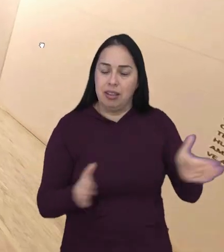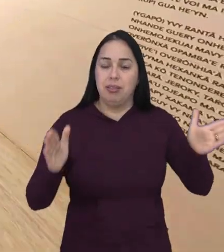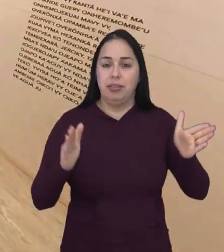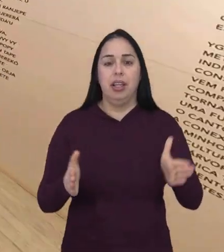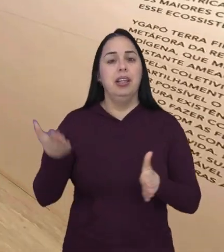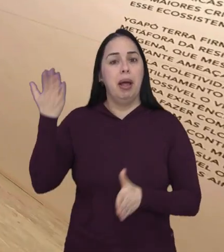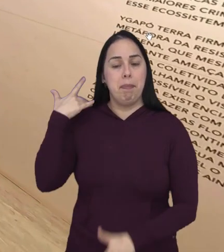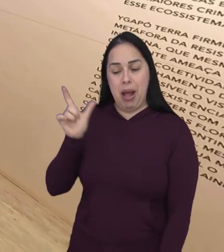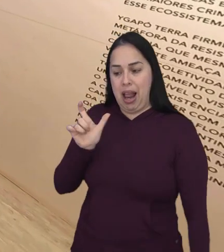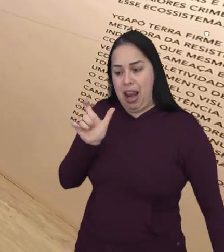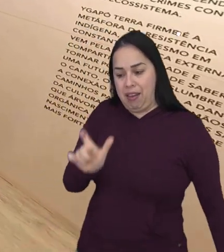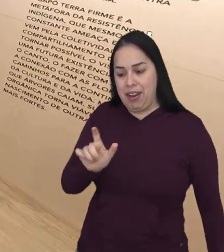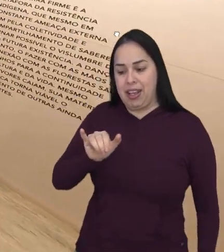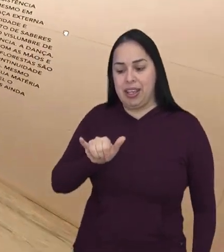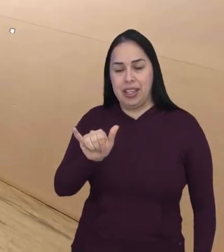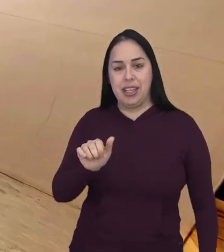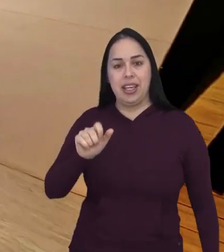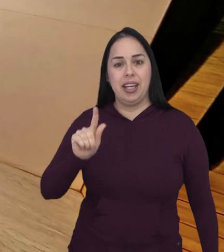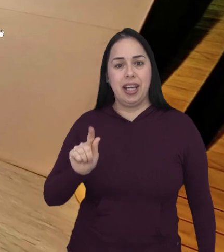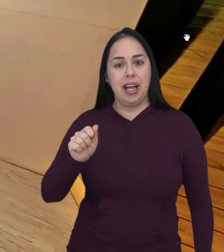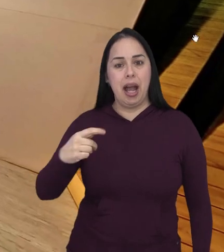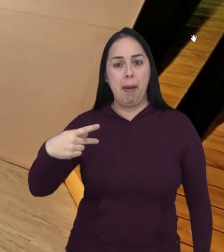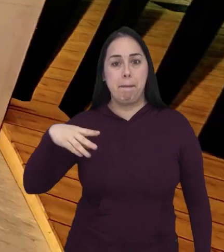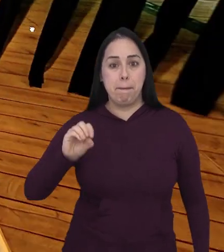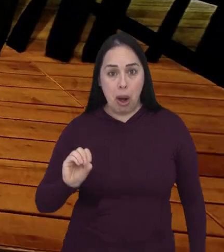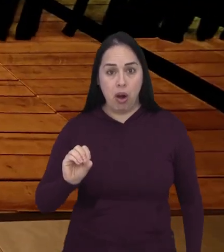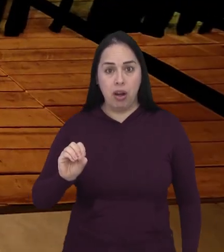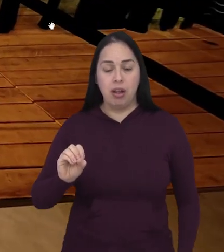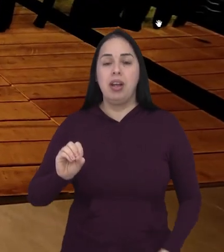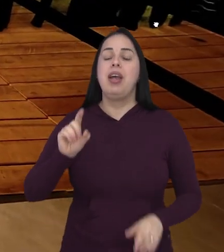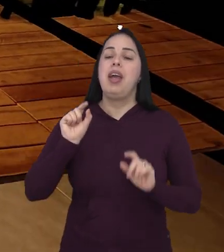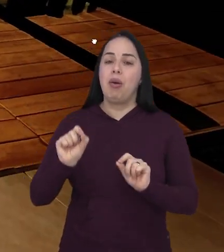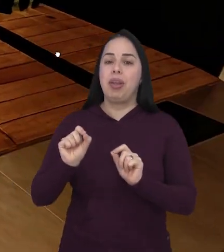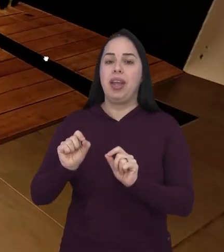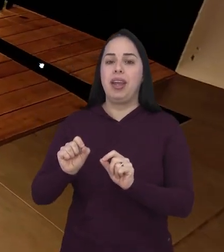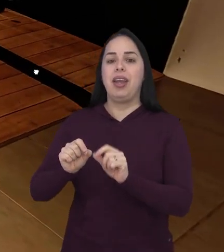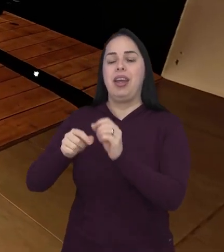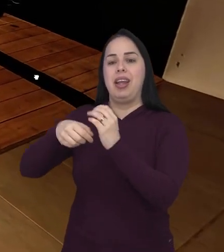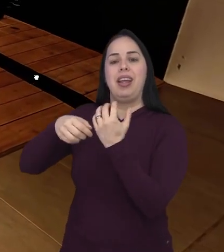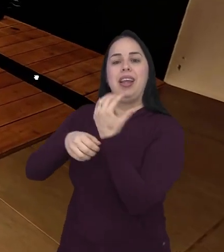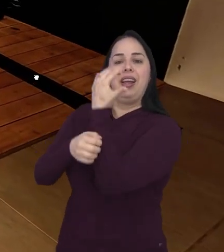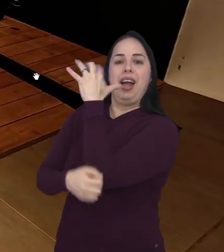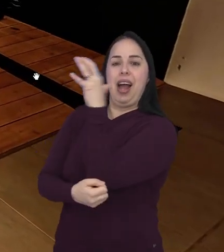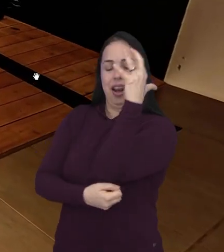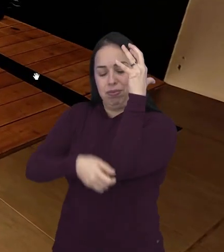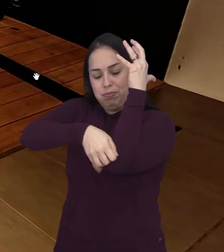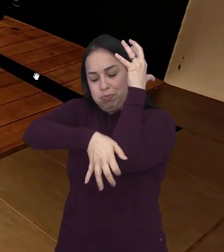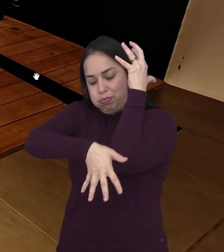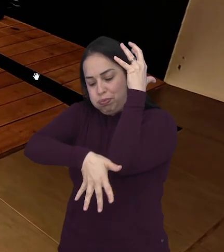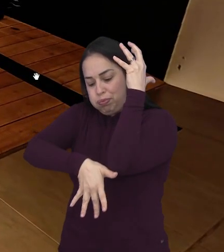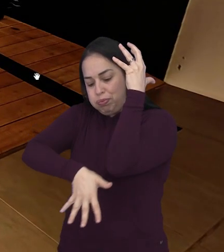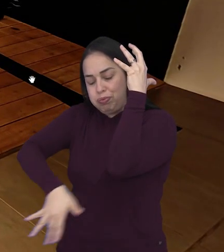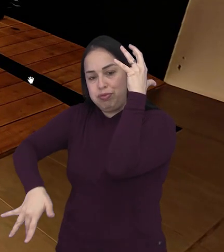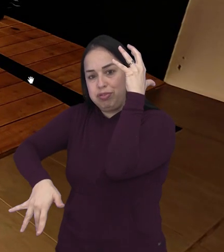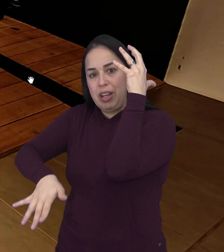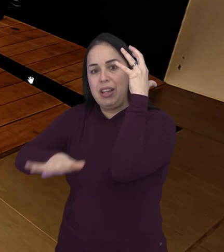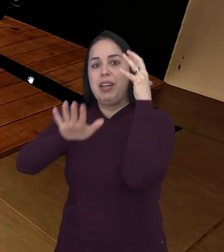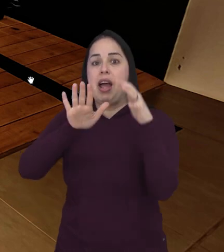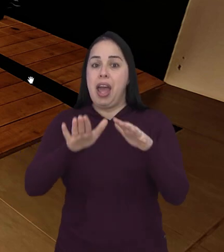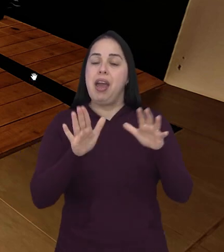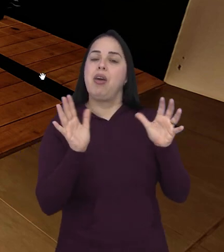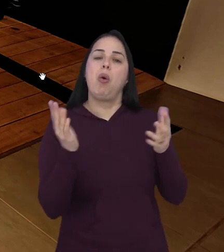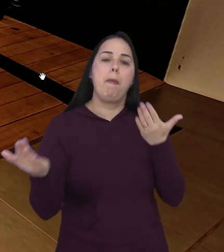palavra Igapó significa raízes d'água. É uma metáfora para a resistência indígena que, mesmo em constantes